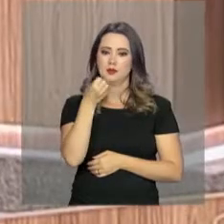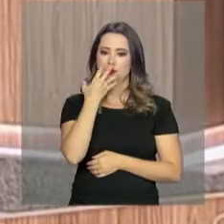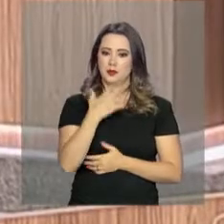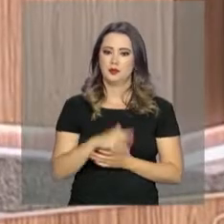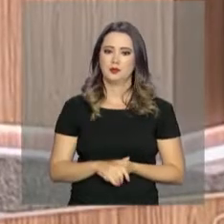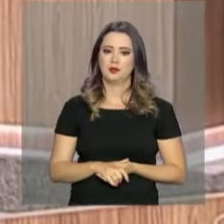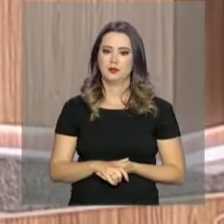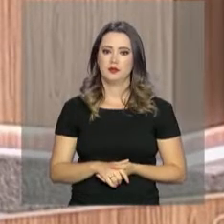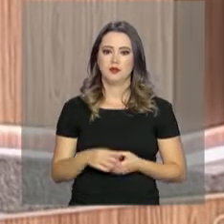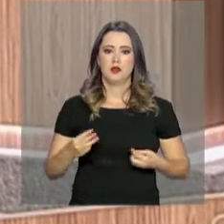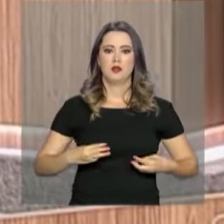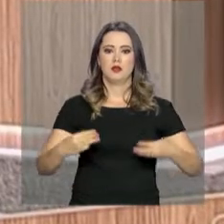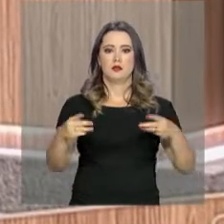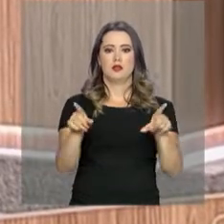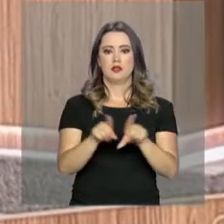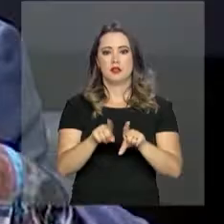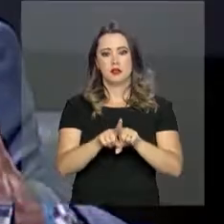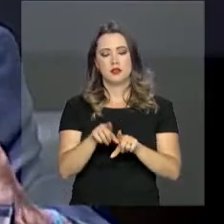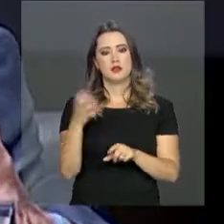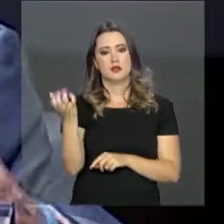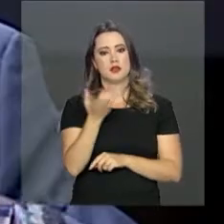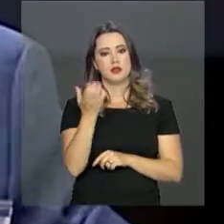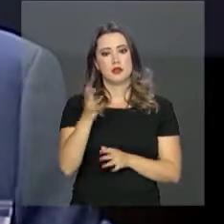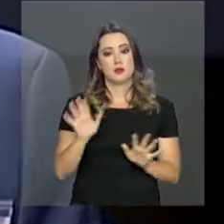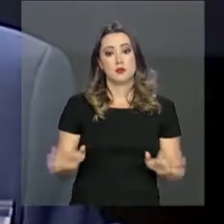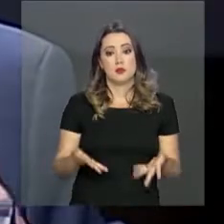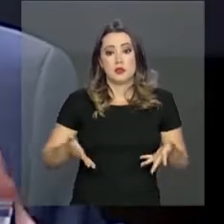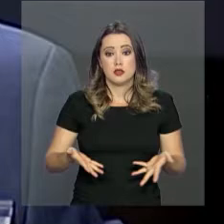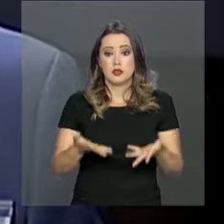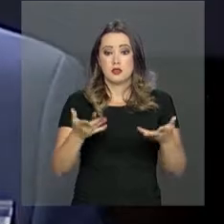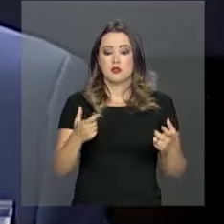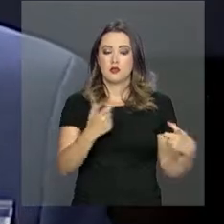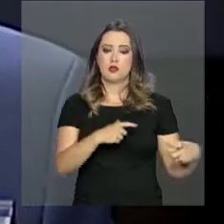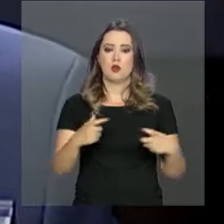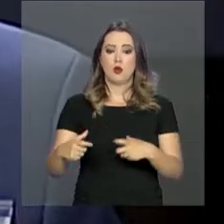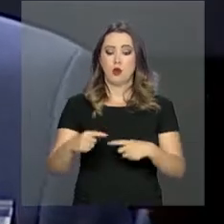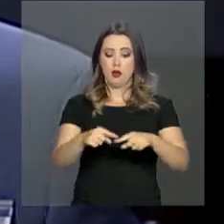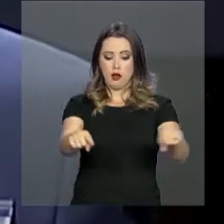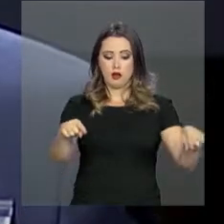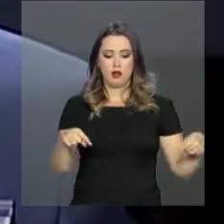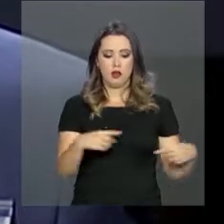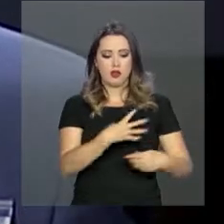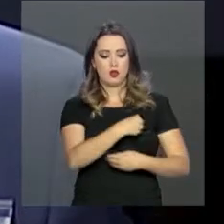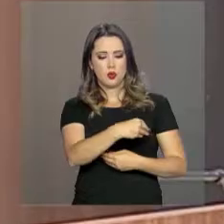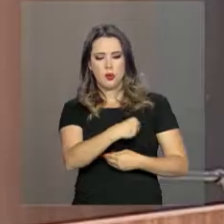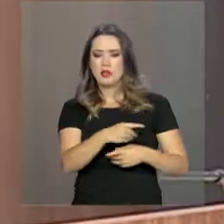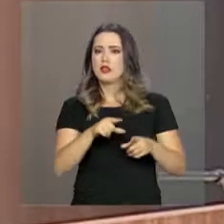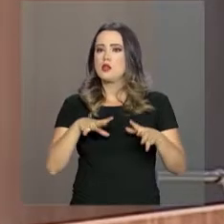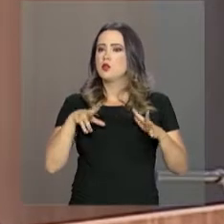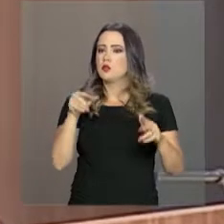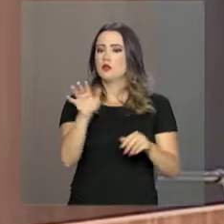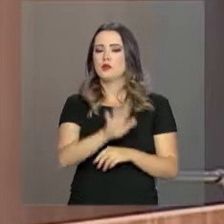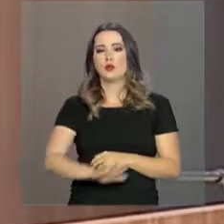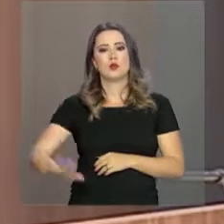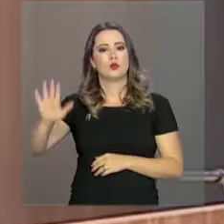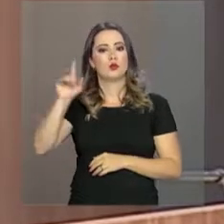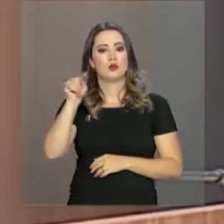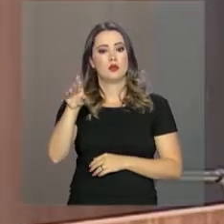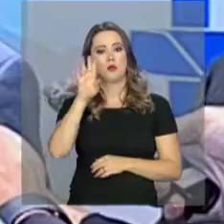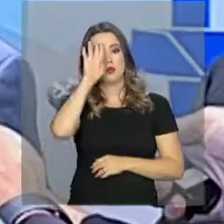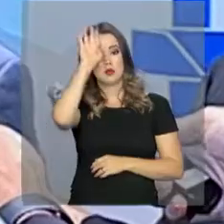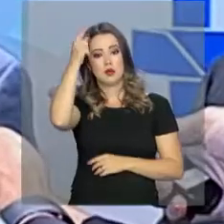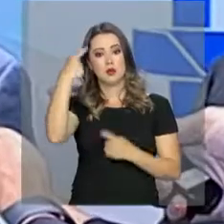ministério também quer incentivar a criação de mais salas de apoio à amamentação a cultura do país principalmente nas empresas